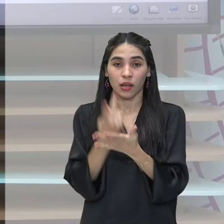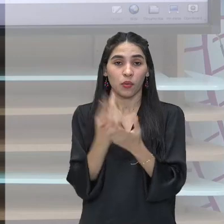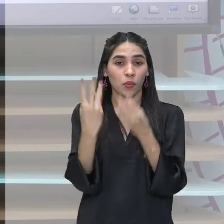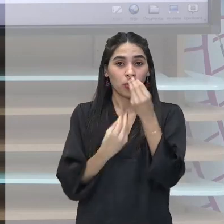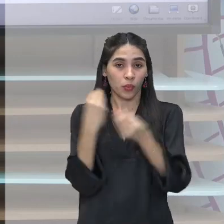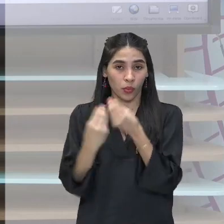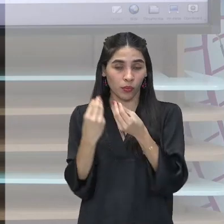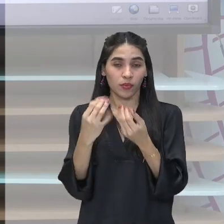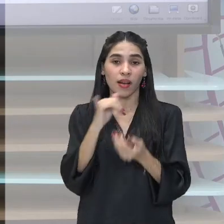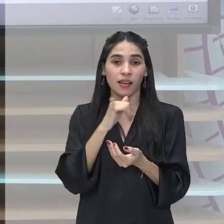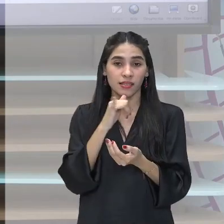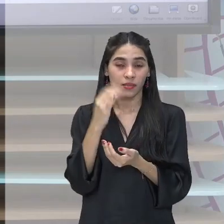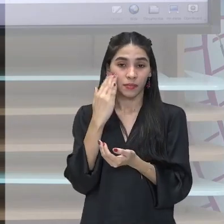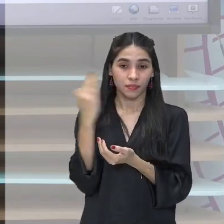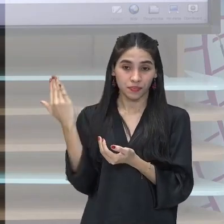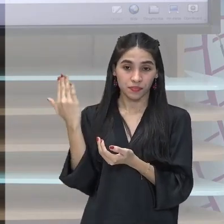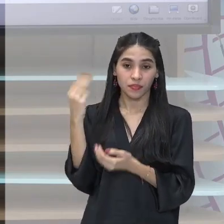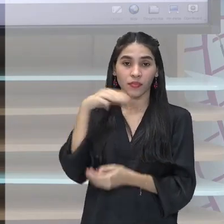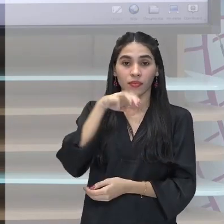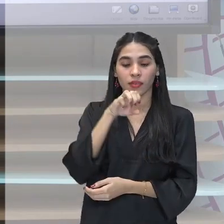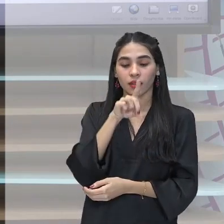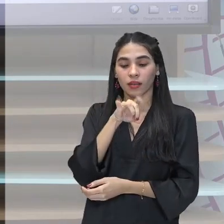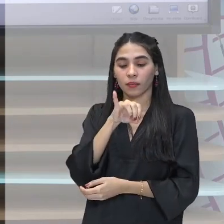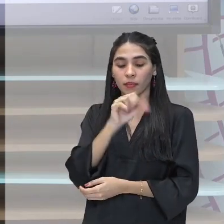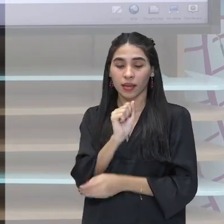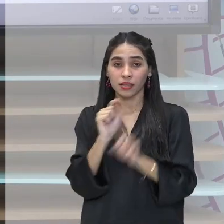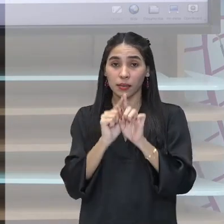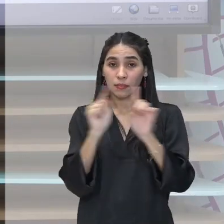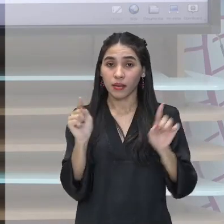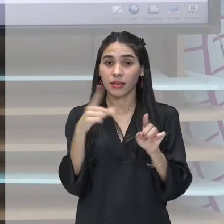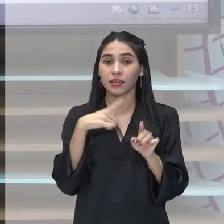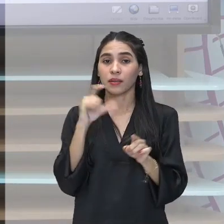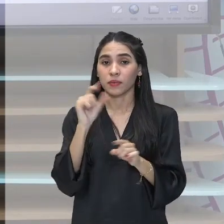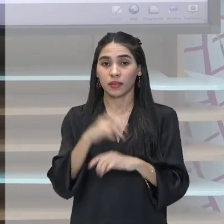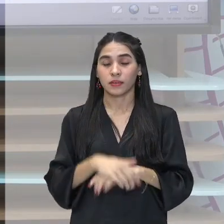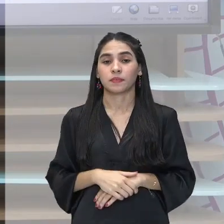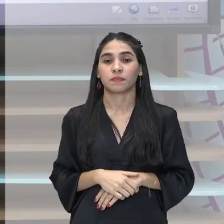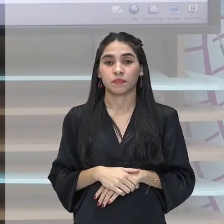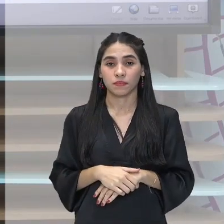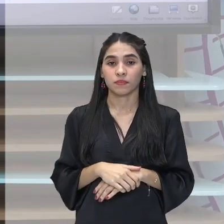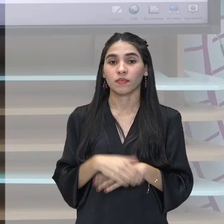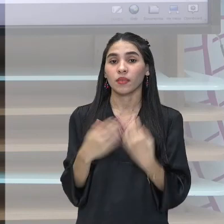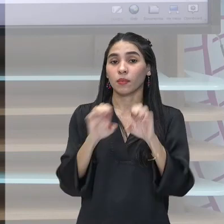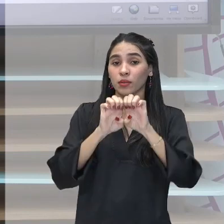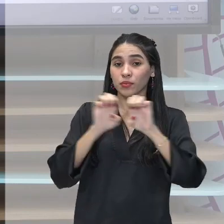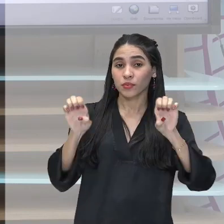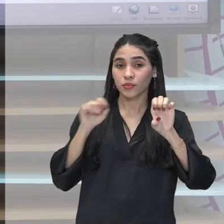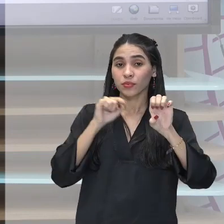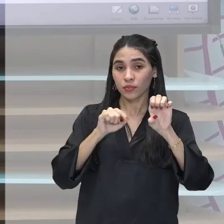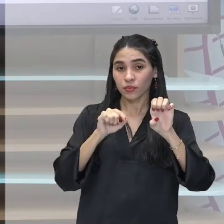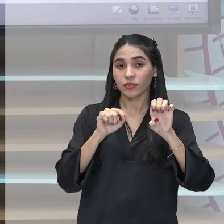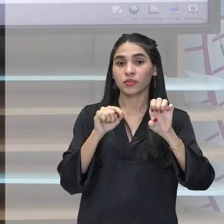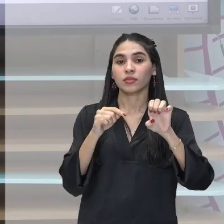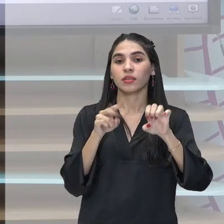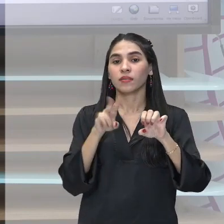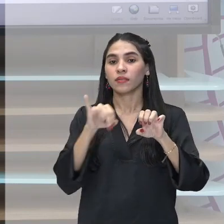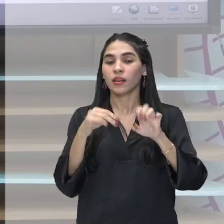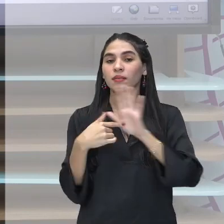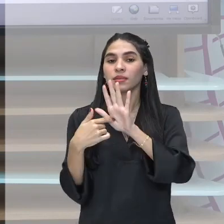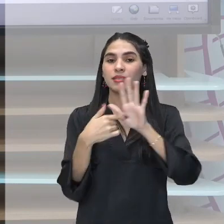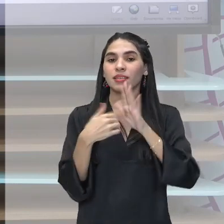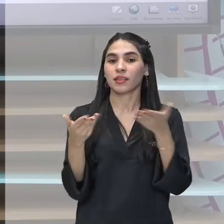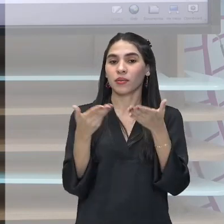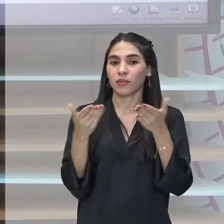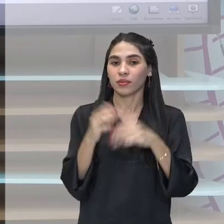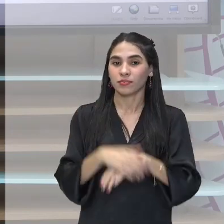No nosso caso aqui, a média. E existe para isso uma fórmula que vai ser apresentada